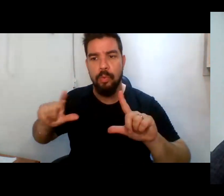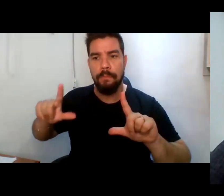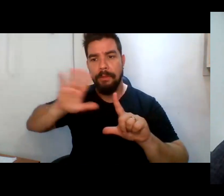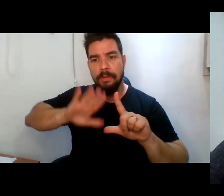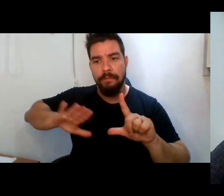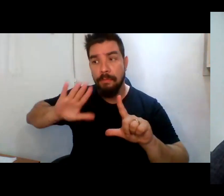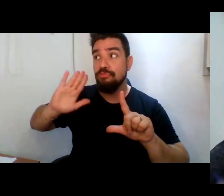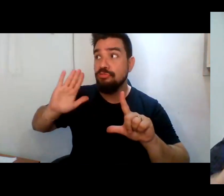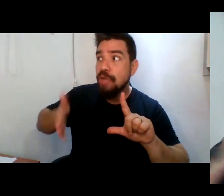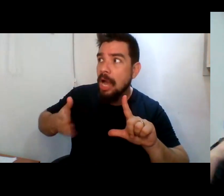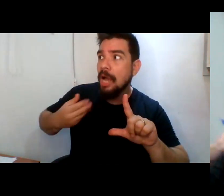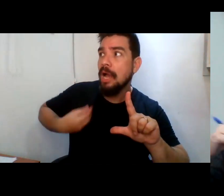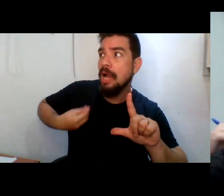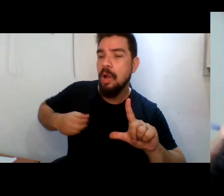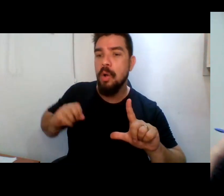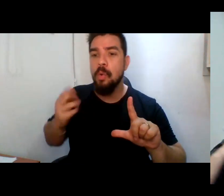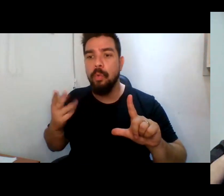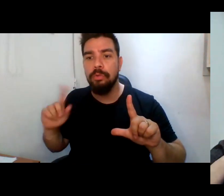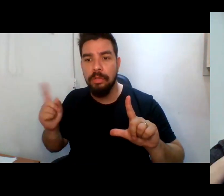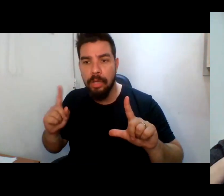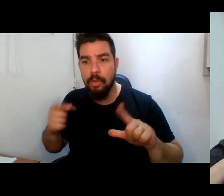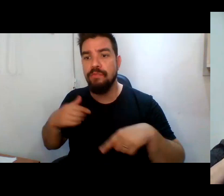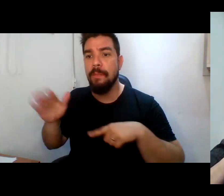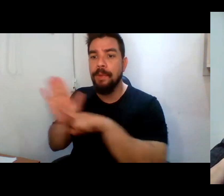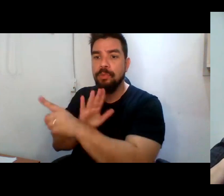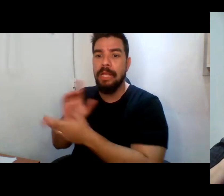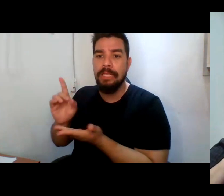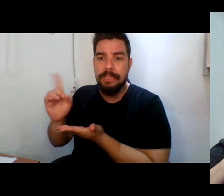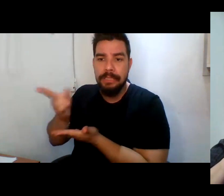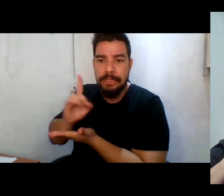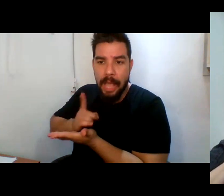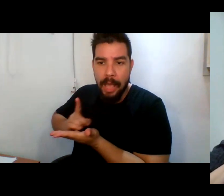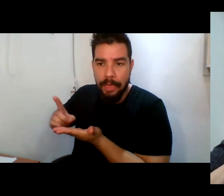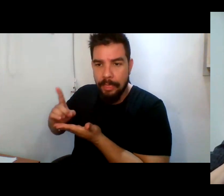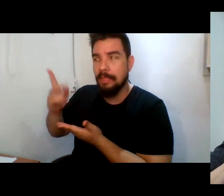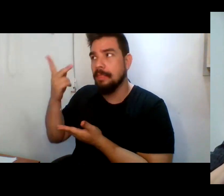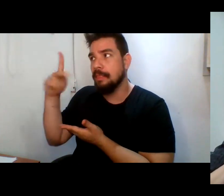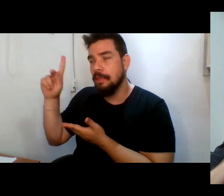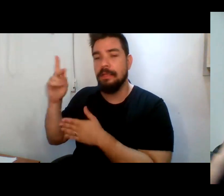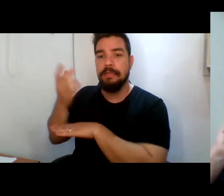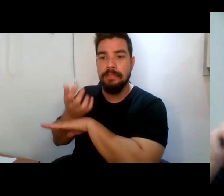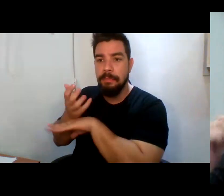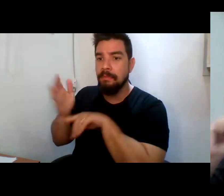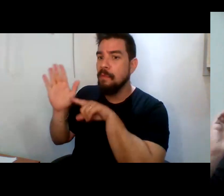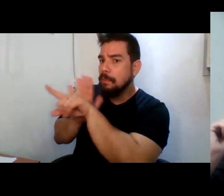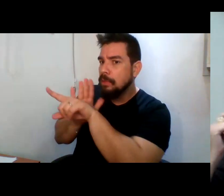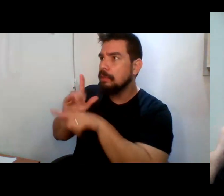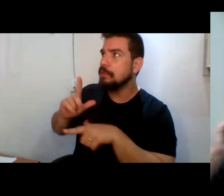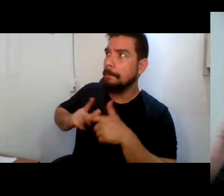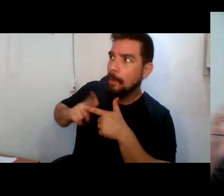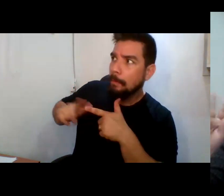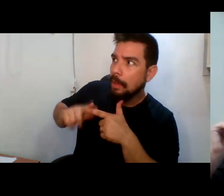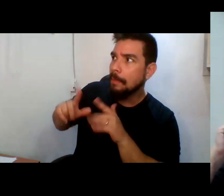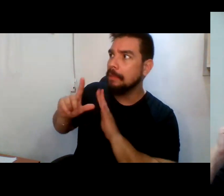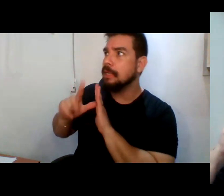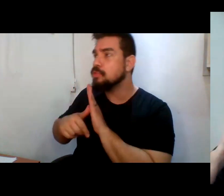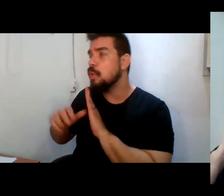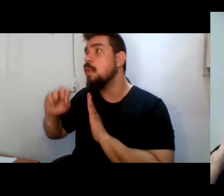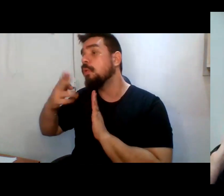verificar lá com o designer da disciplina, para ver se houve alguma questão, ou se ela está trancada e a